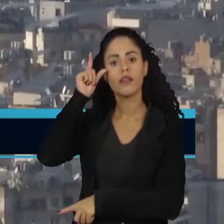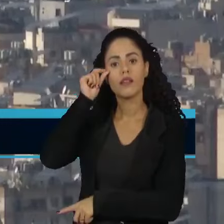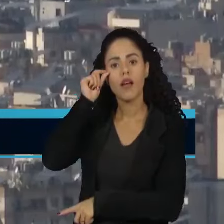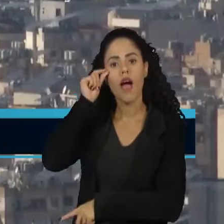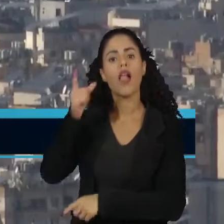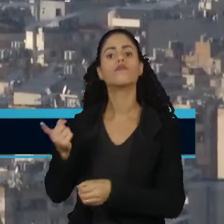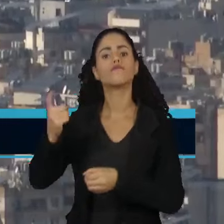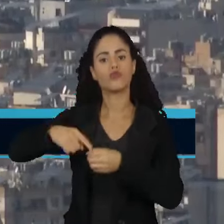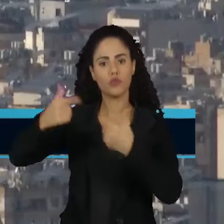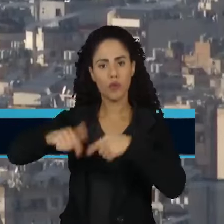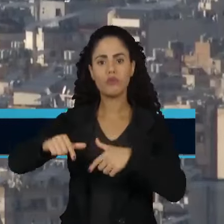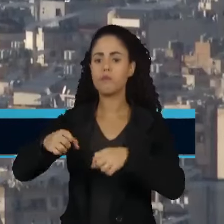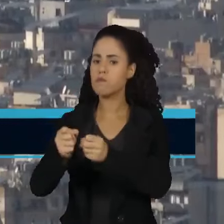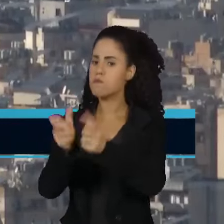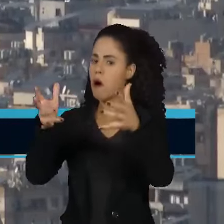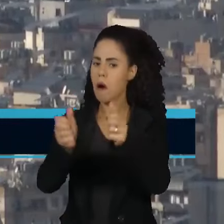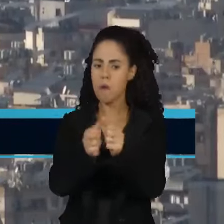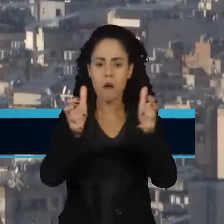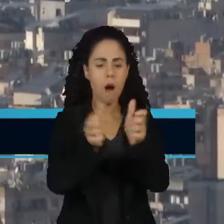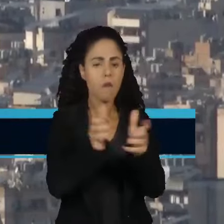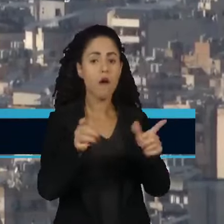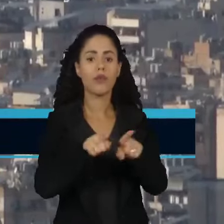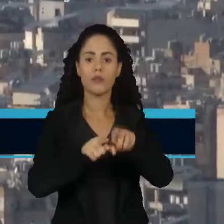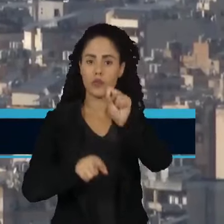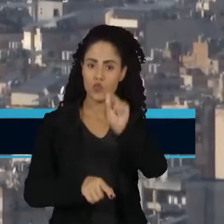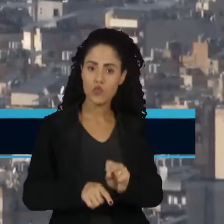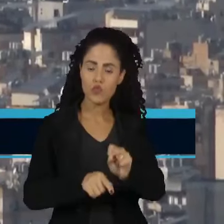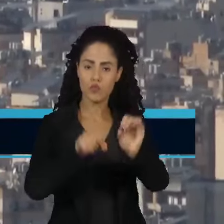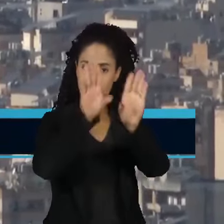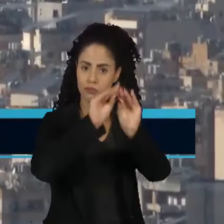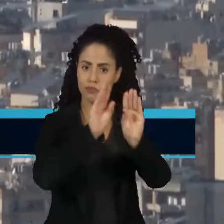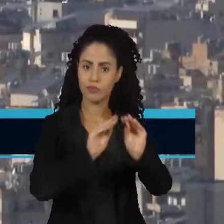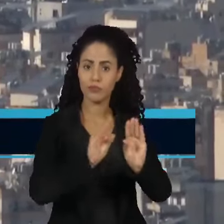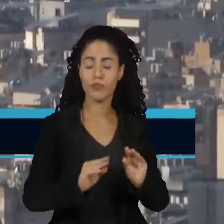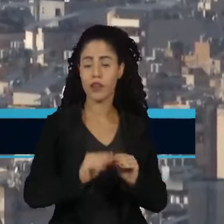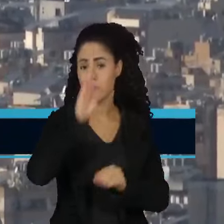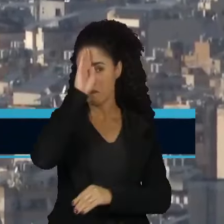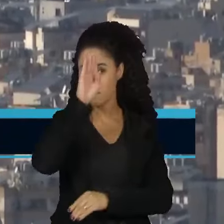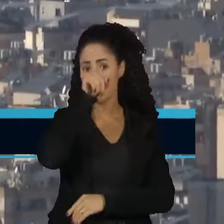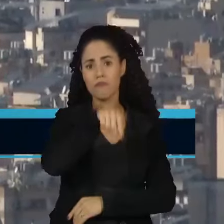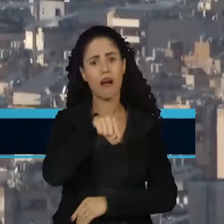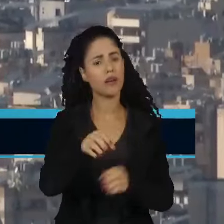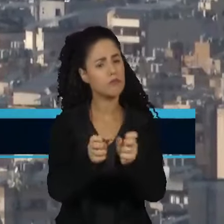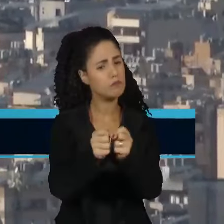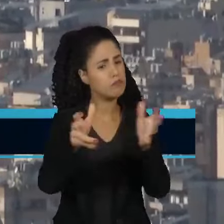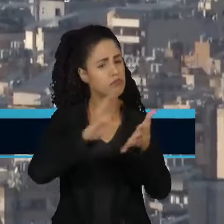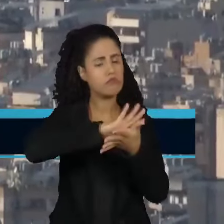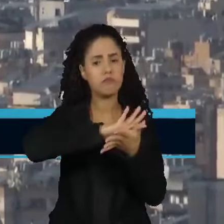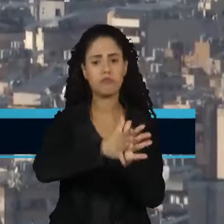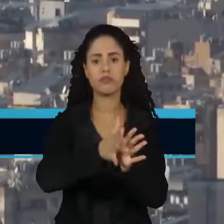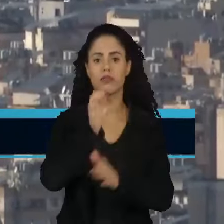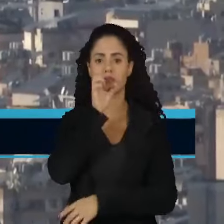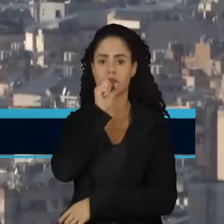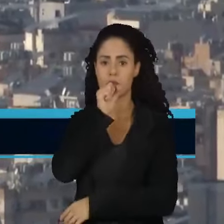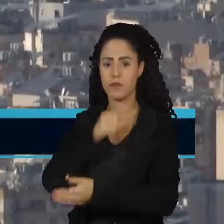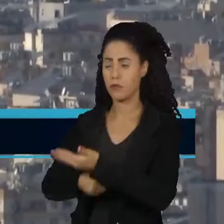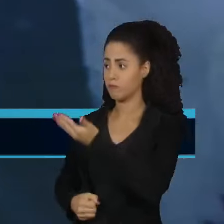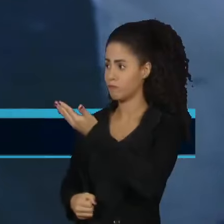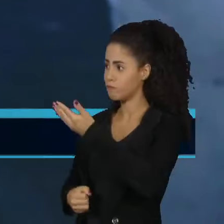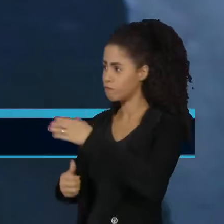os bombardeios e o subúrbio ao sul da capital libanesa foi um dos pontos mais atingidos neste sábado.